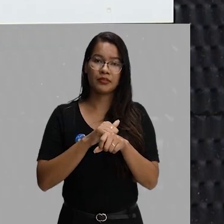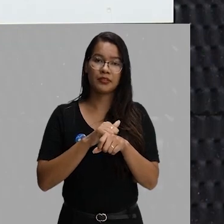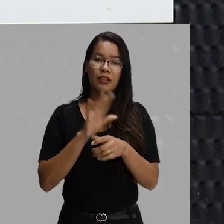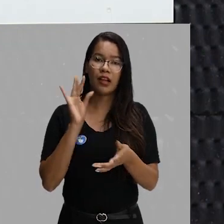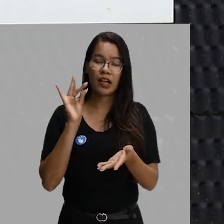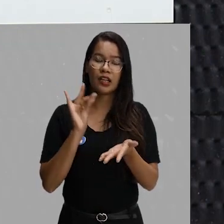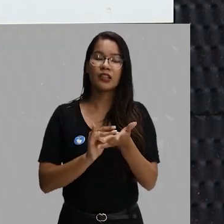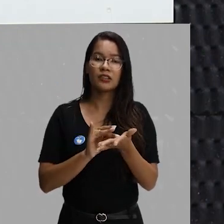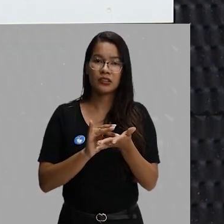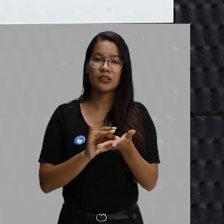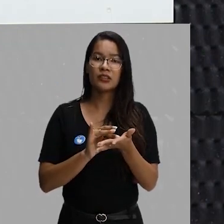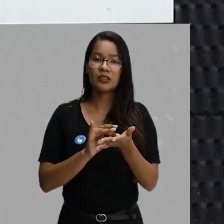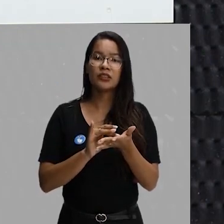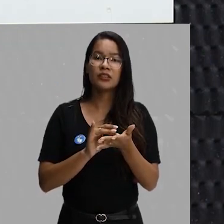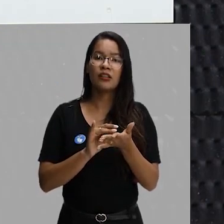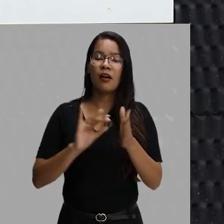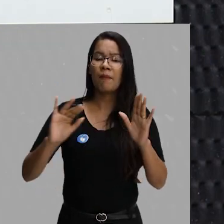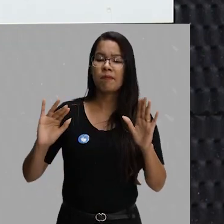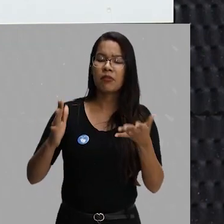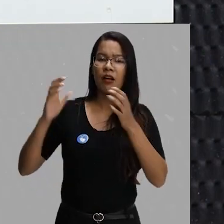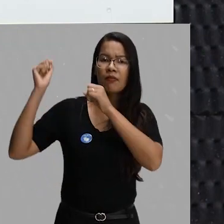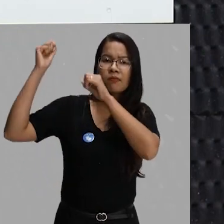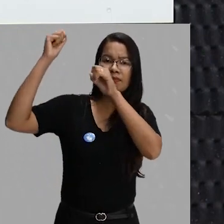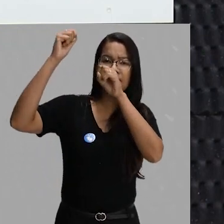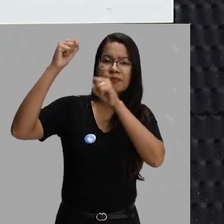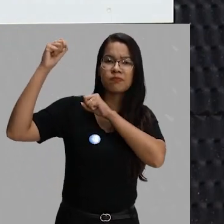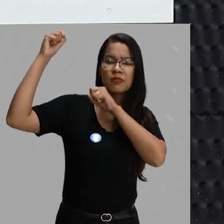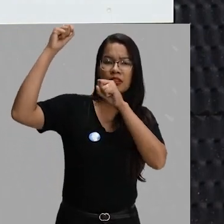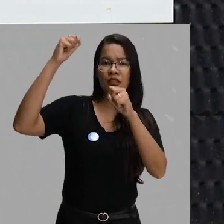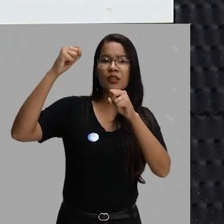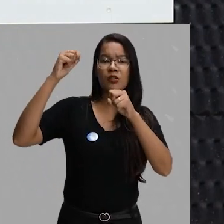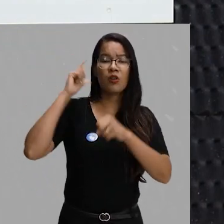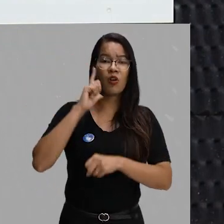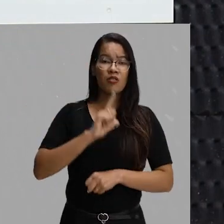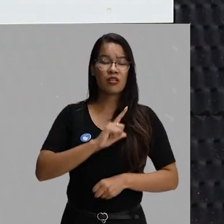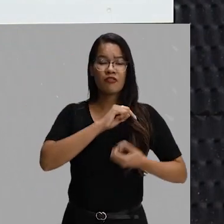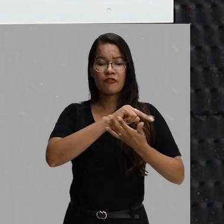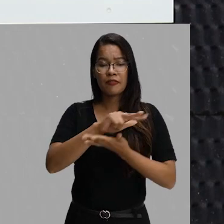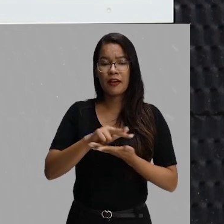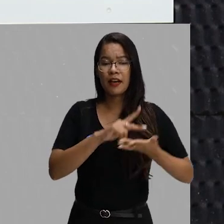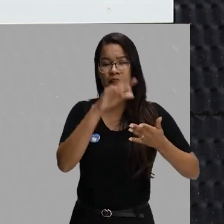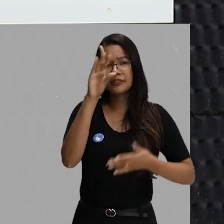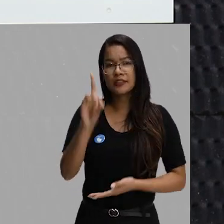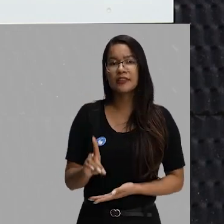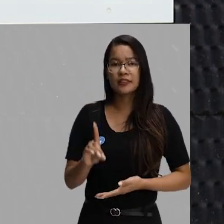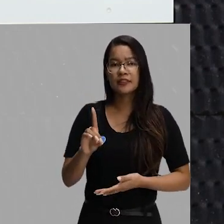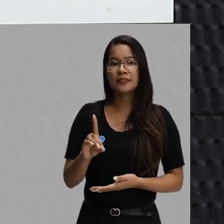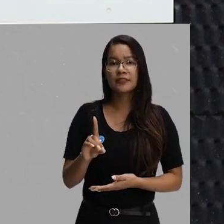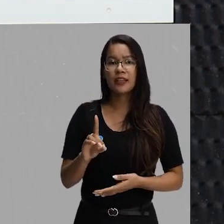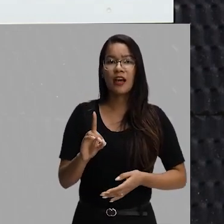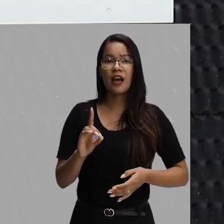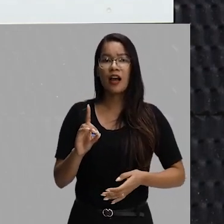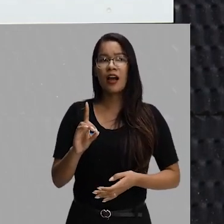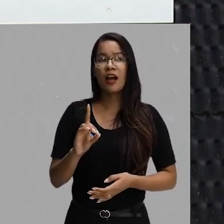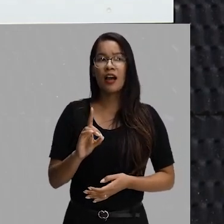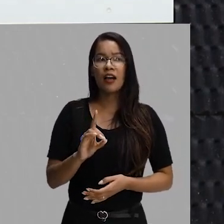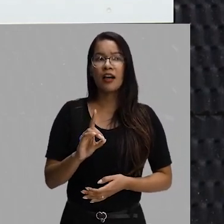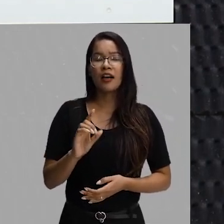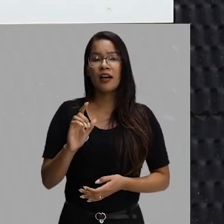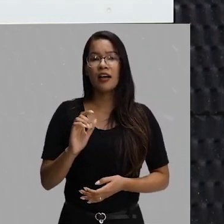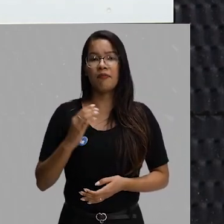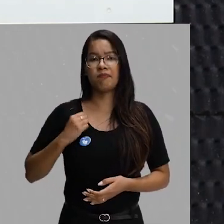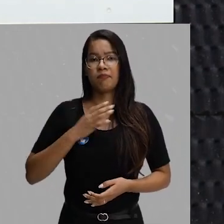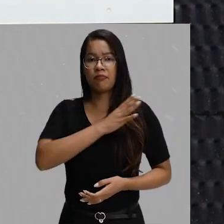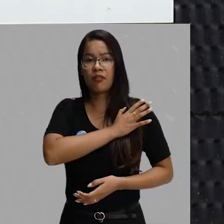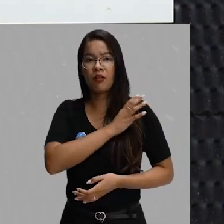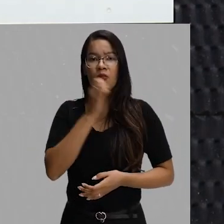realizam tais manifestações e conseguem uma série de direitos. A aristocracia concede esses direitos